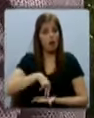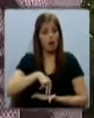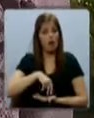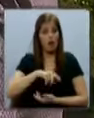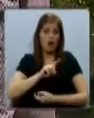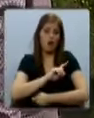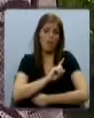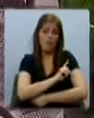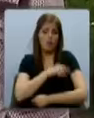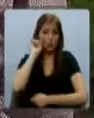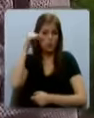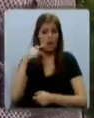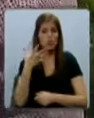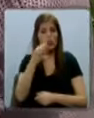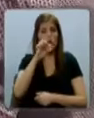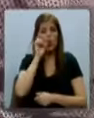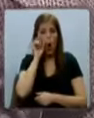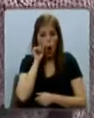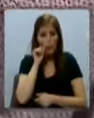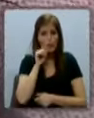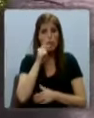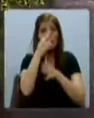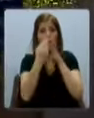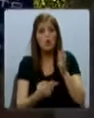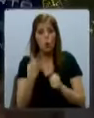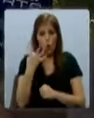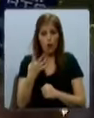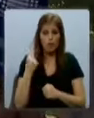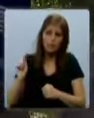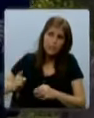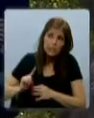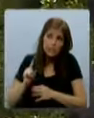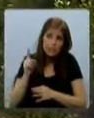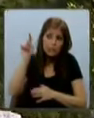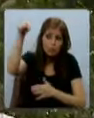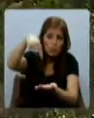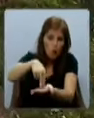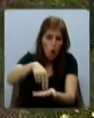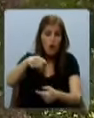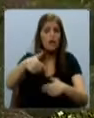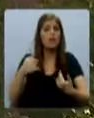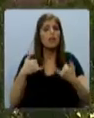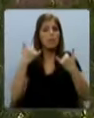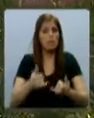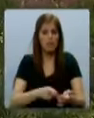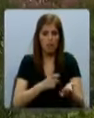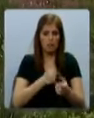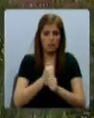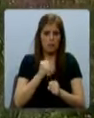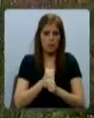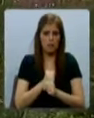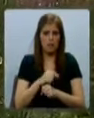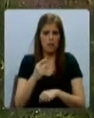18 homens e 4 mergulhadores. É de facto um caminho longo para chegar até este local e depois lá há muito trabalho a fazer. É uma operação com